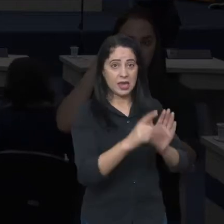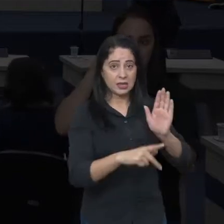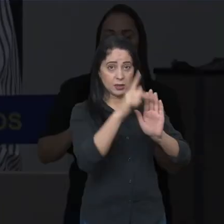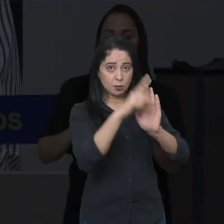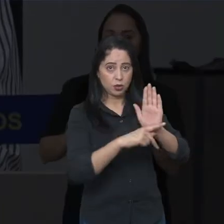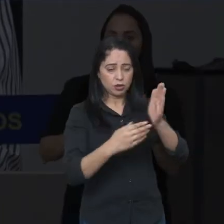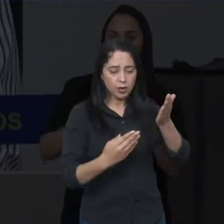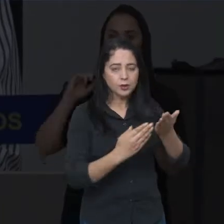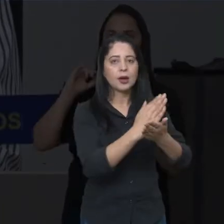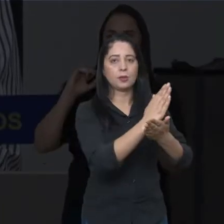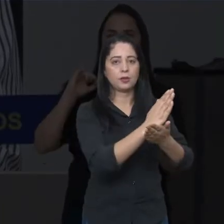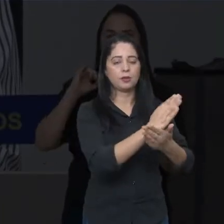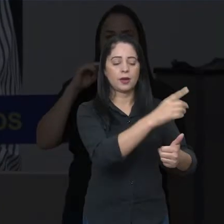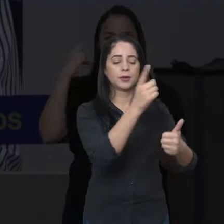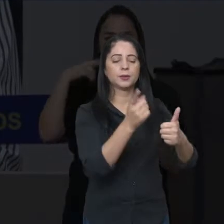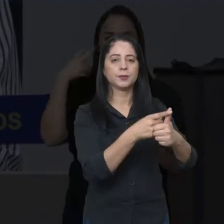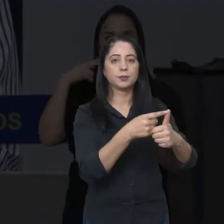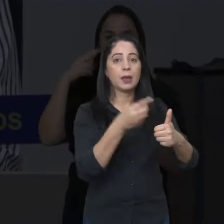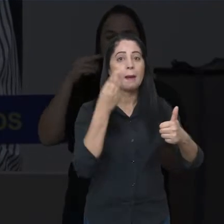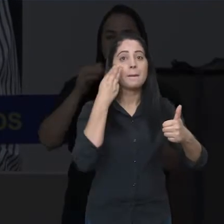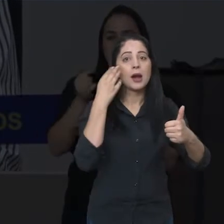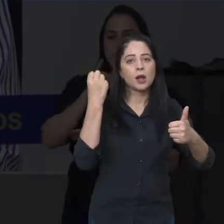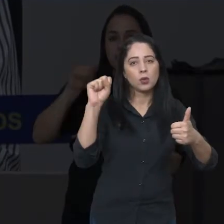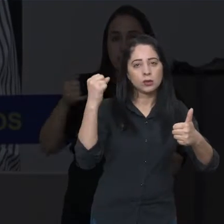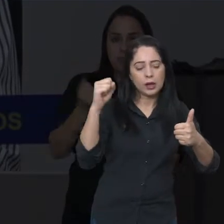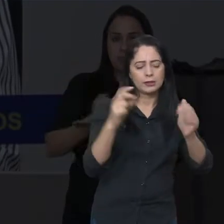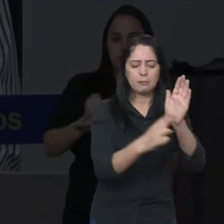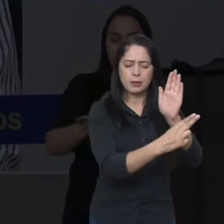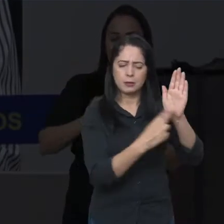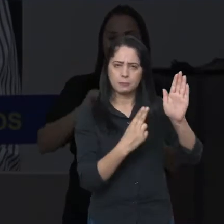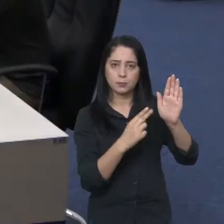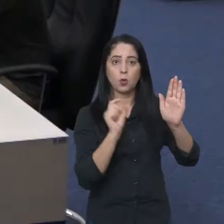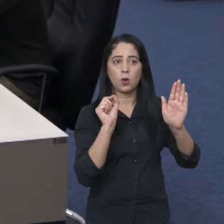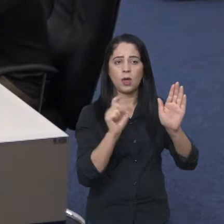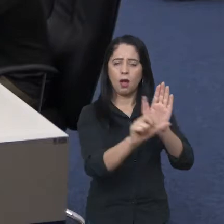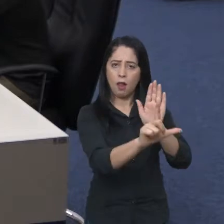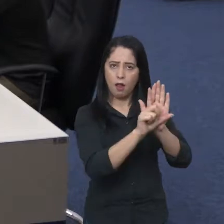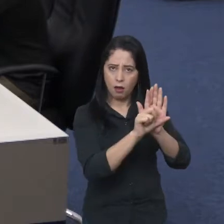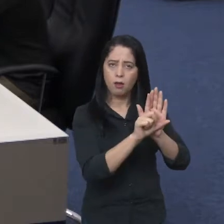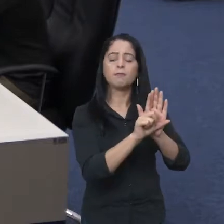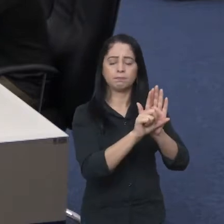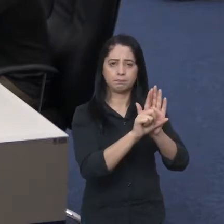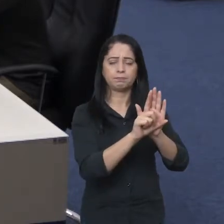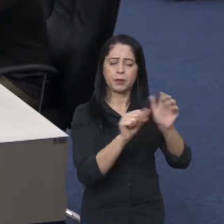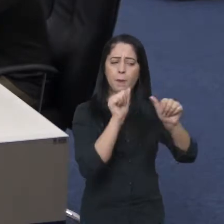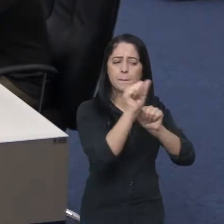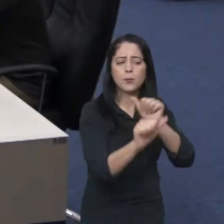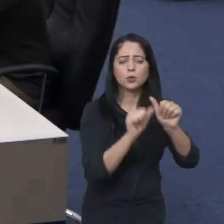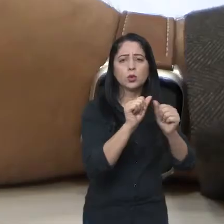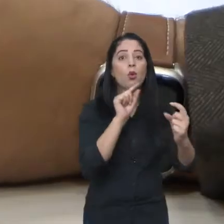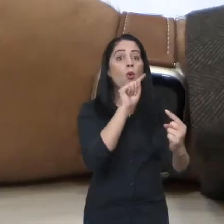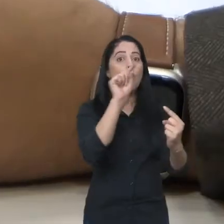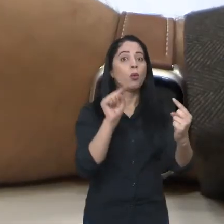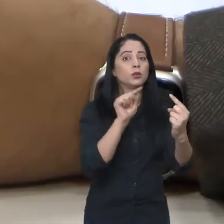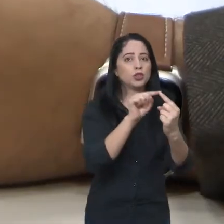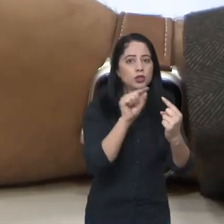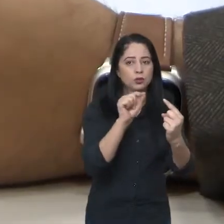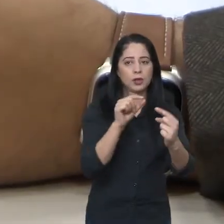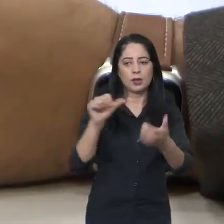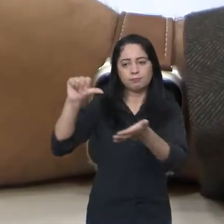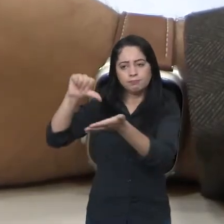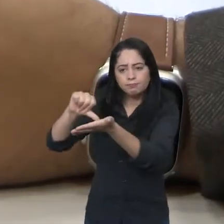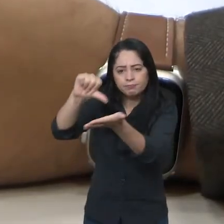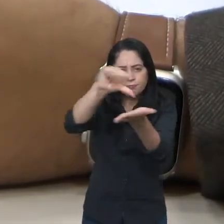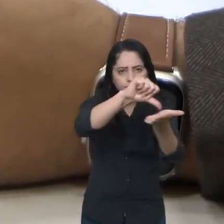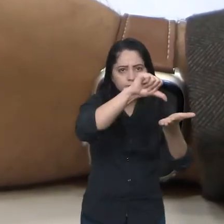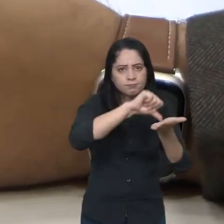projetos de lei. Entre eles, a proposta do vereador Marcão da Academia, que altera uma lei já sancionada com o objetivo de